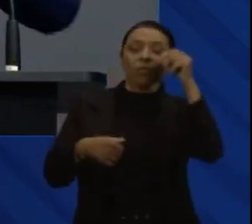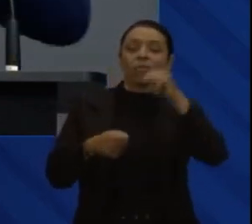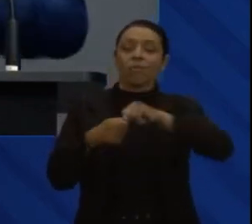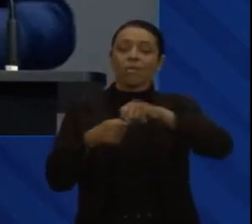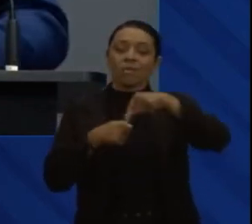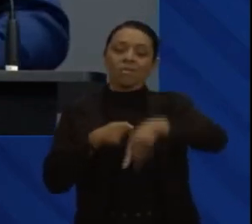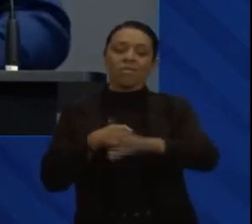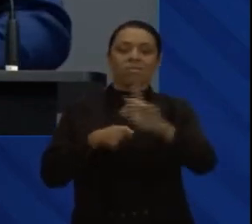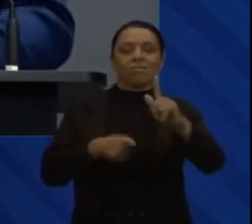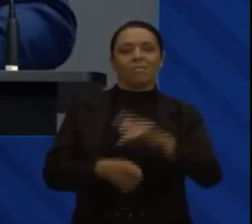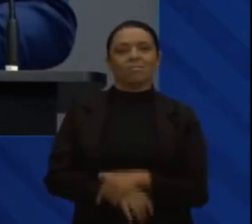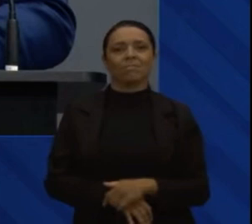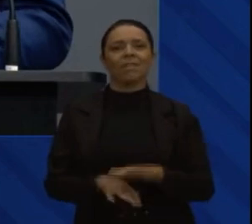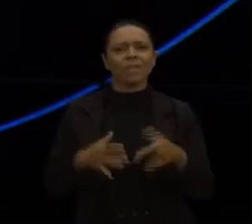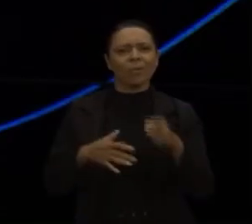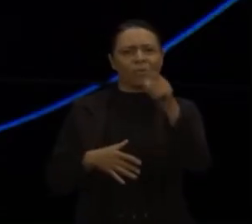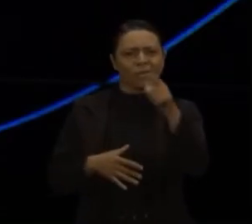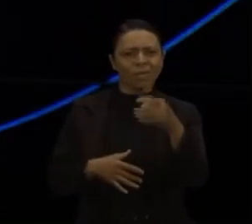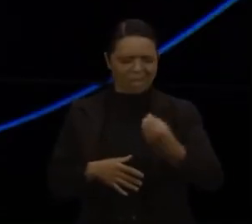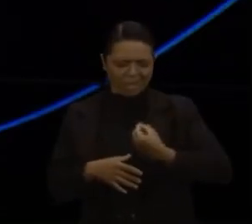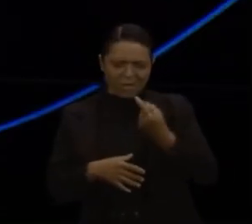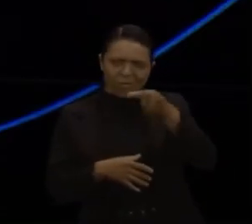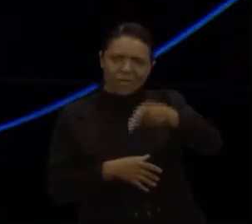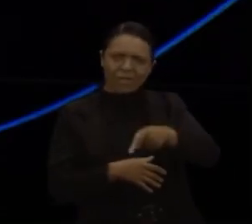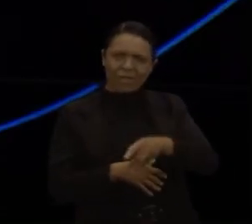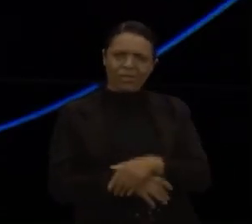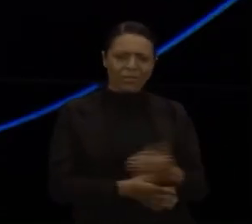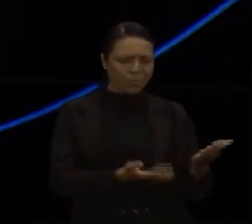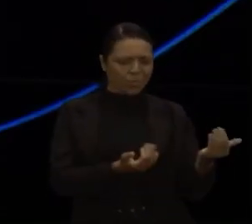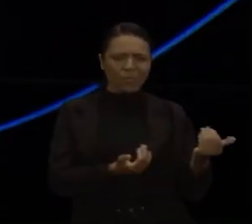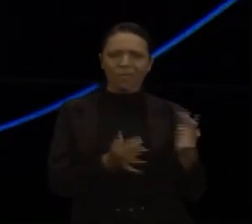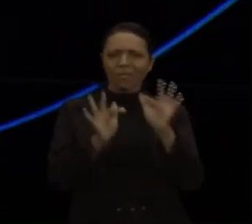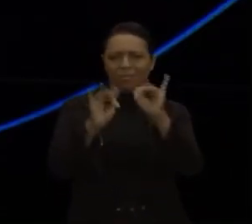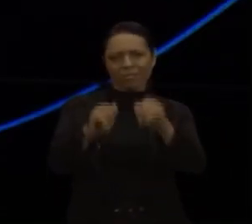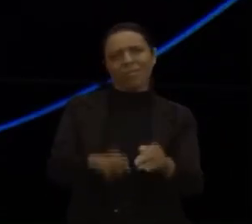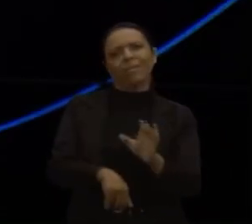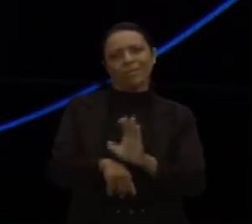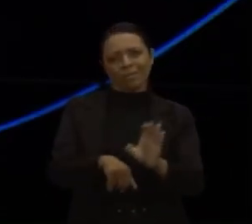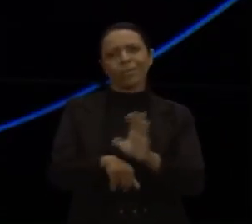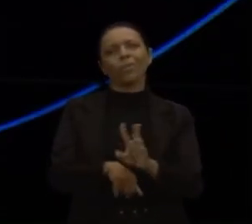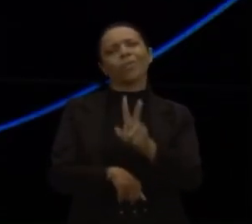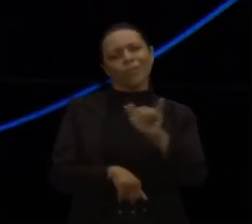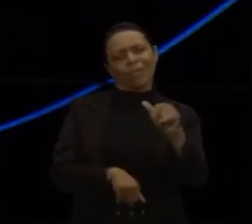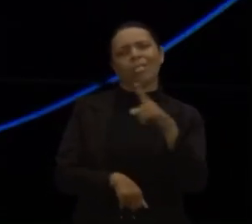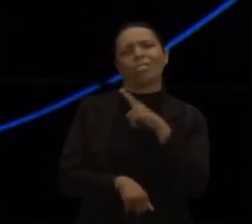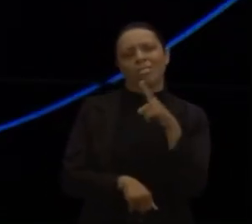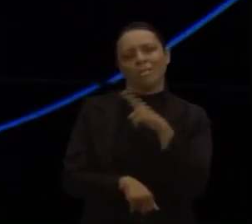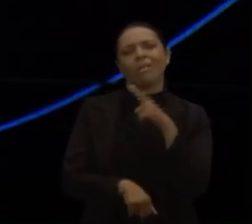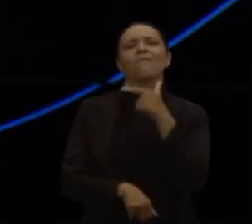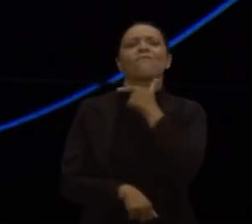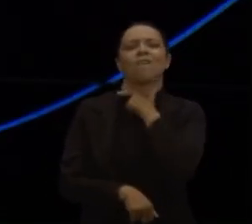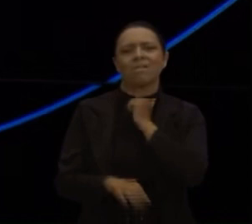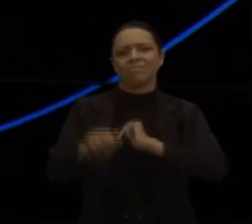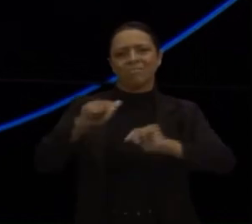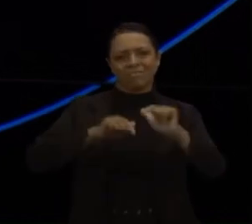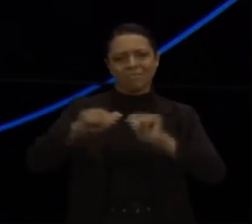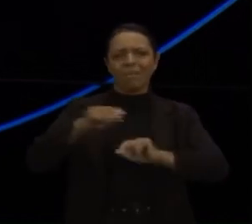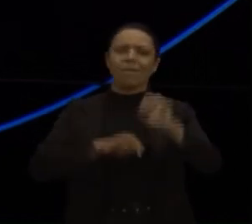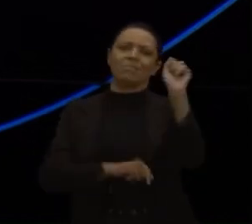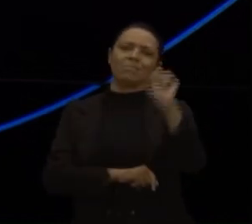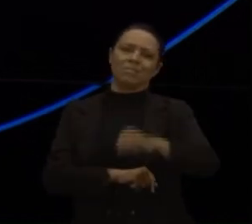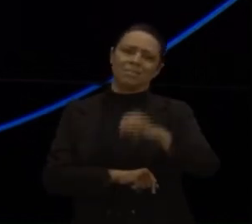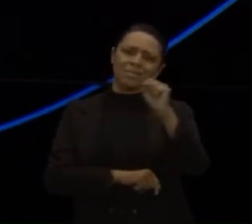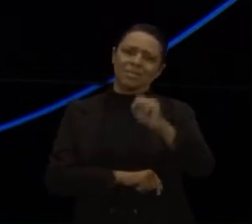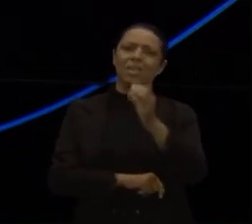Então você morador de Campina Grande você jovem que tá terminando seu curso você vai ter a oportunidade na minha gestão vocês que fazem a universidade